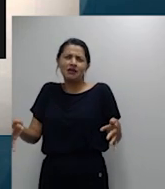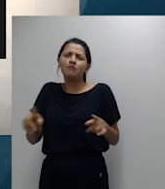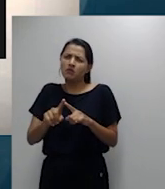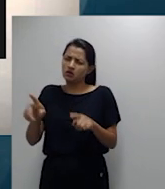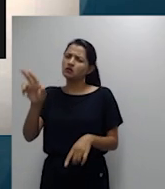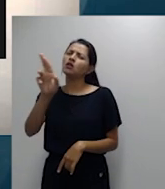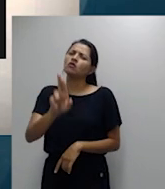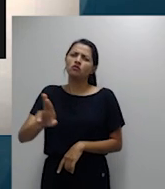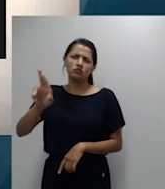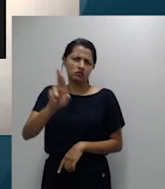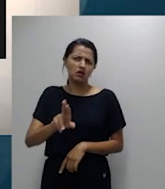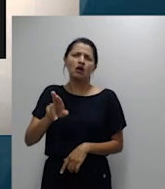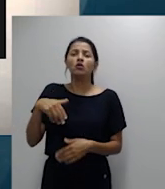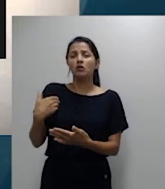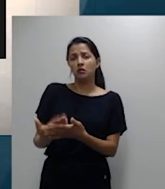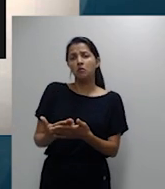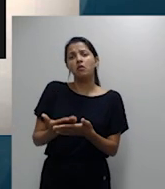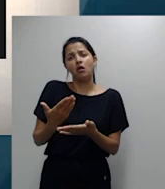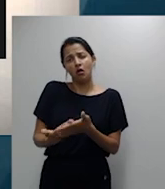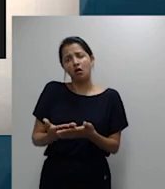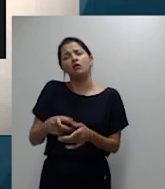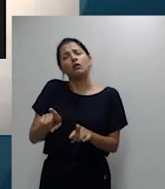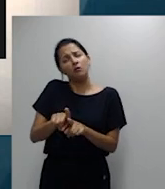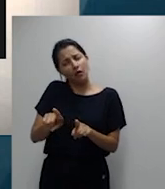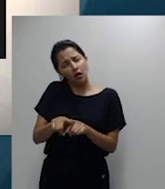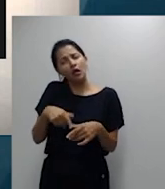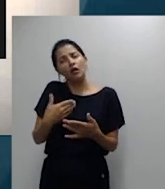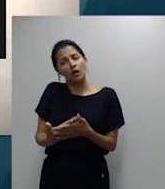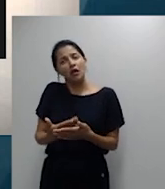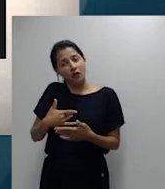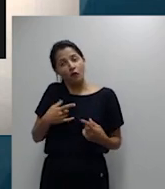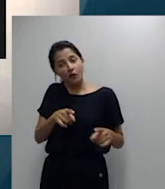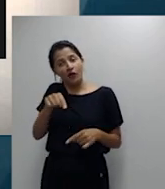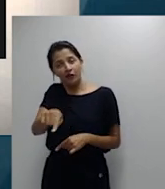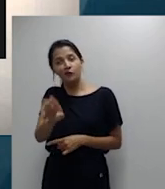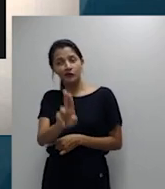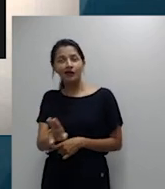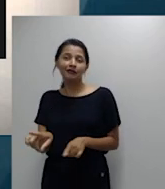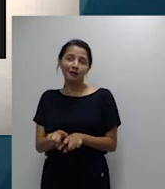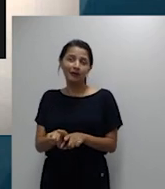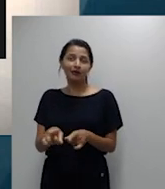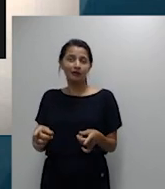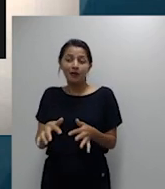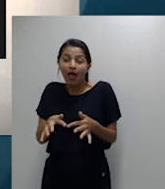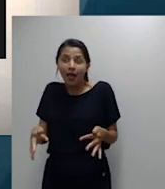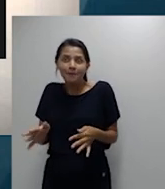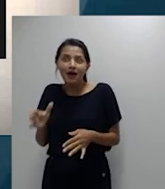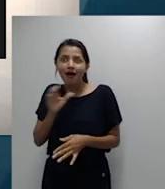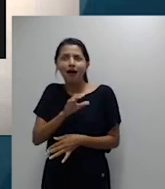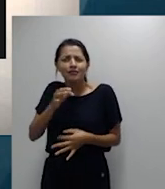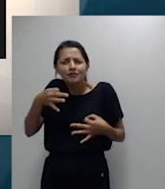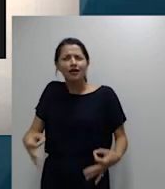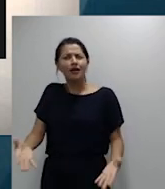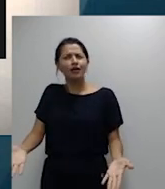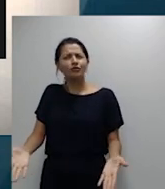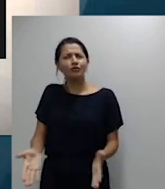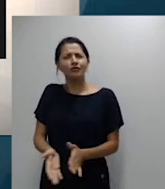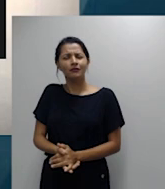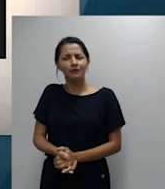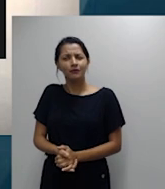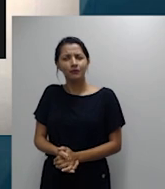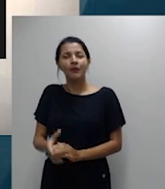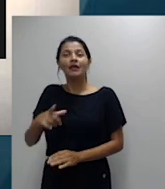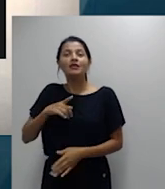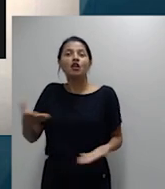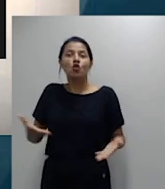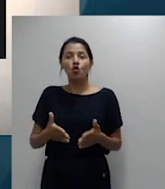utilizado até em aulas e por isso tem provocado aqui para utilizar o que nesse gelo mas corra nós temos hoje em